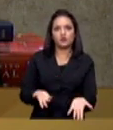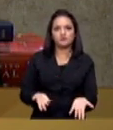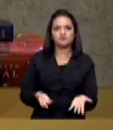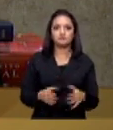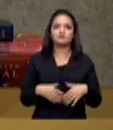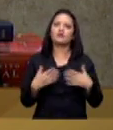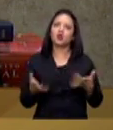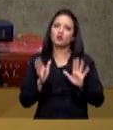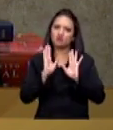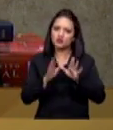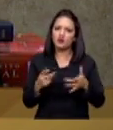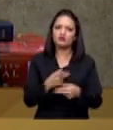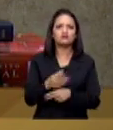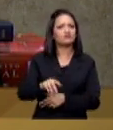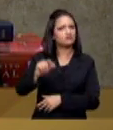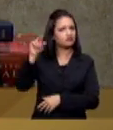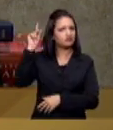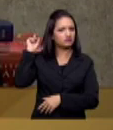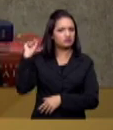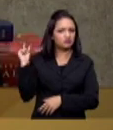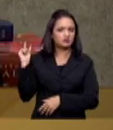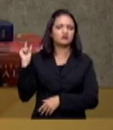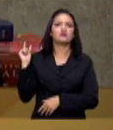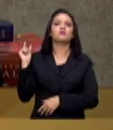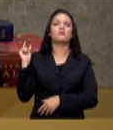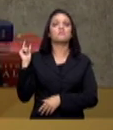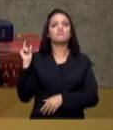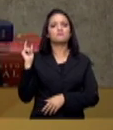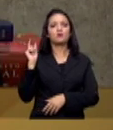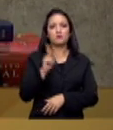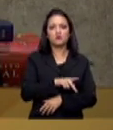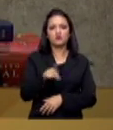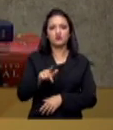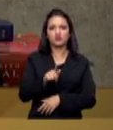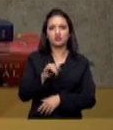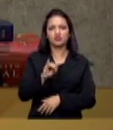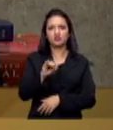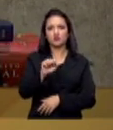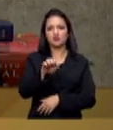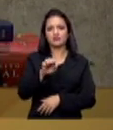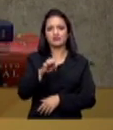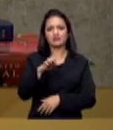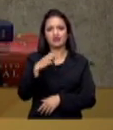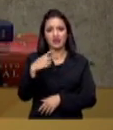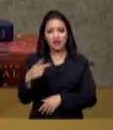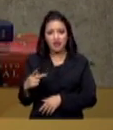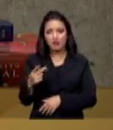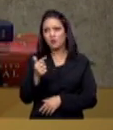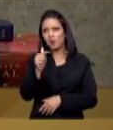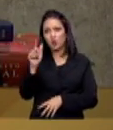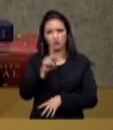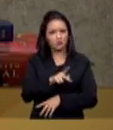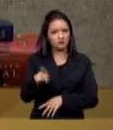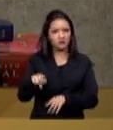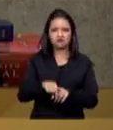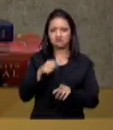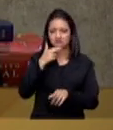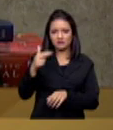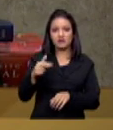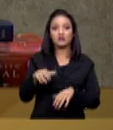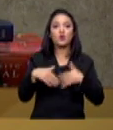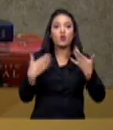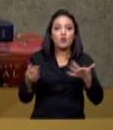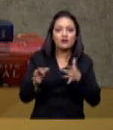pelo professor Giuseppe Chiovenda, e pelo professor Piero Calamandrei, quando eles estruturaram a medida